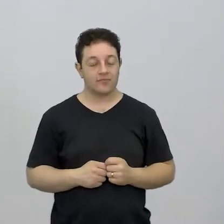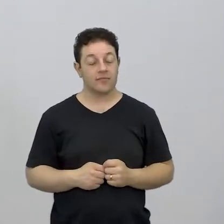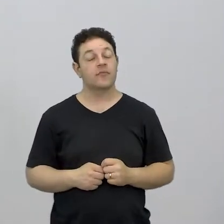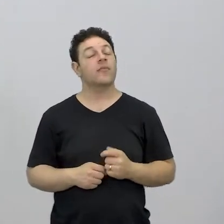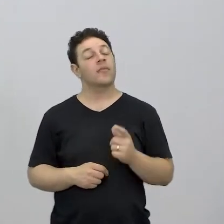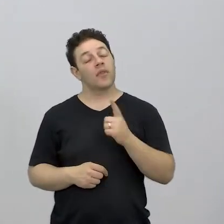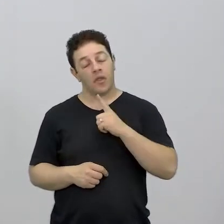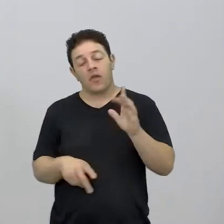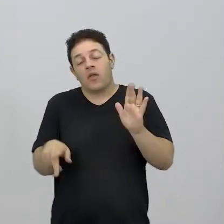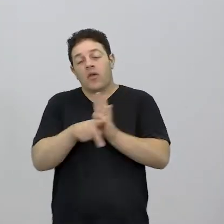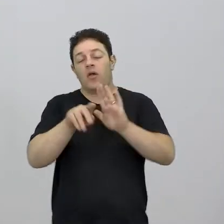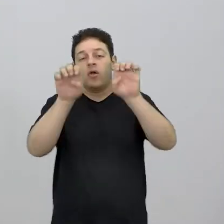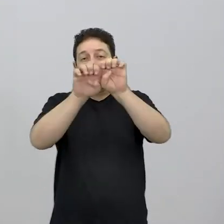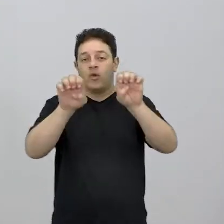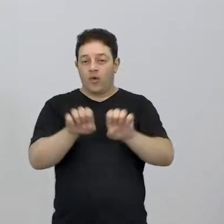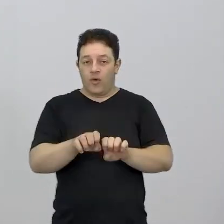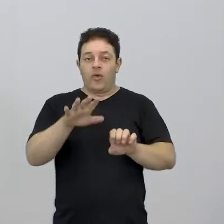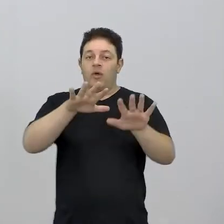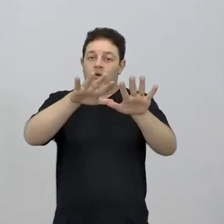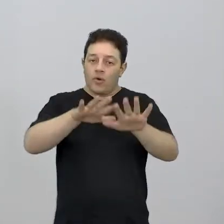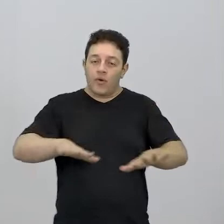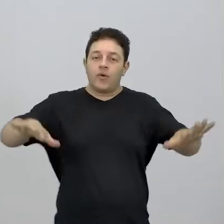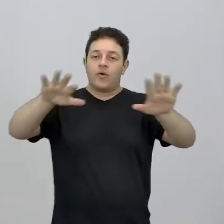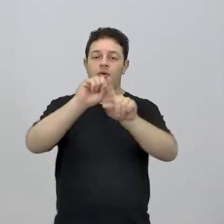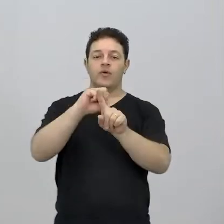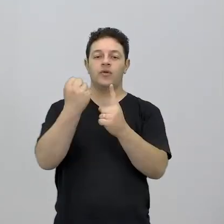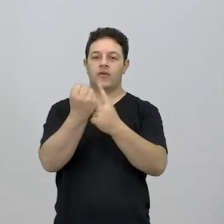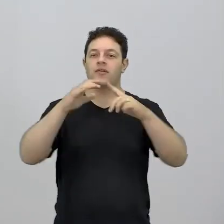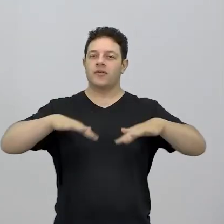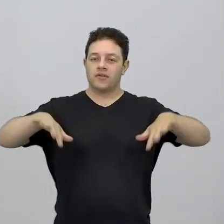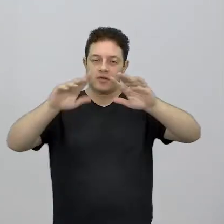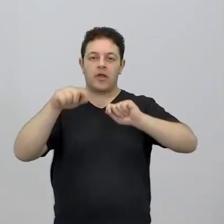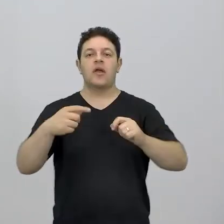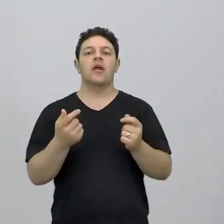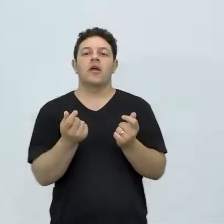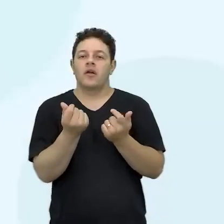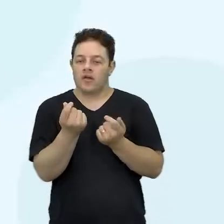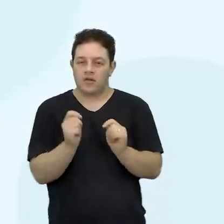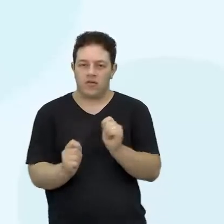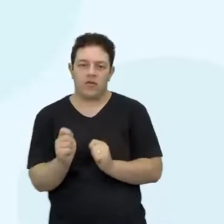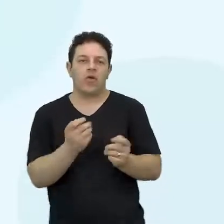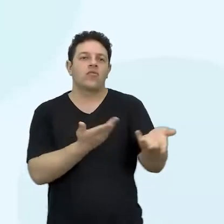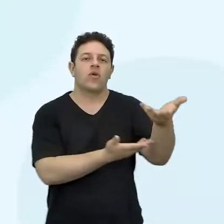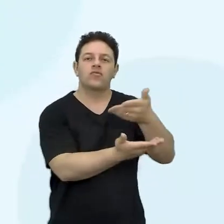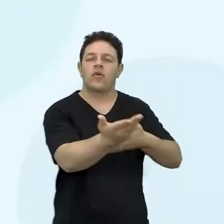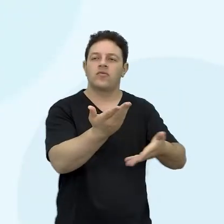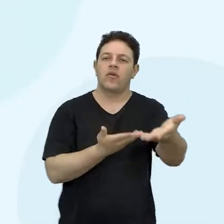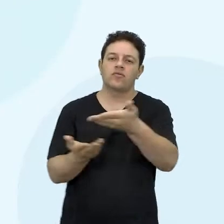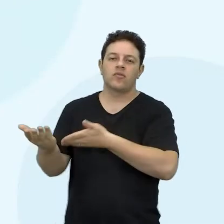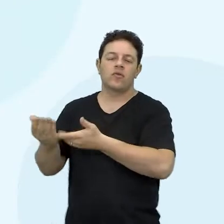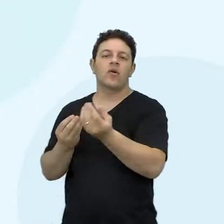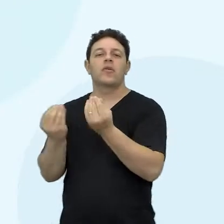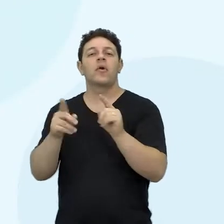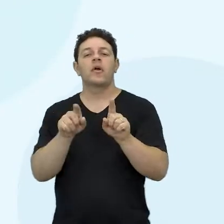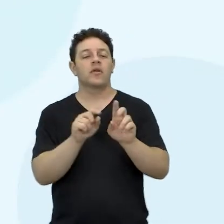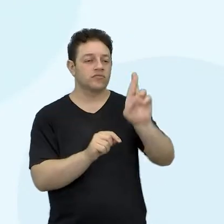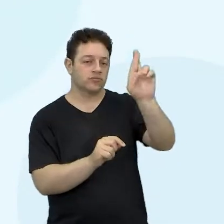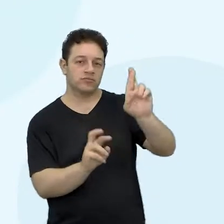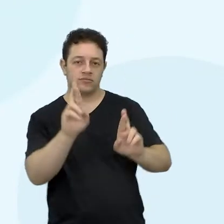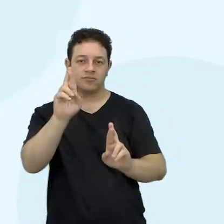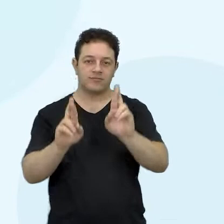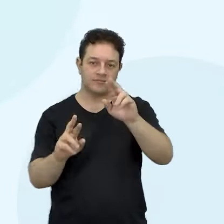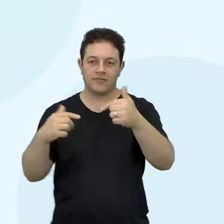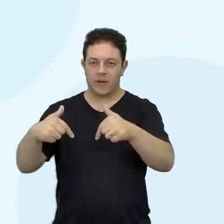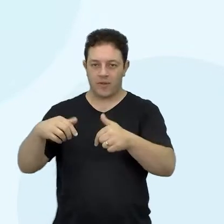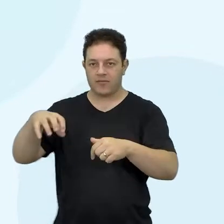que é estruturante da nossa sociedade, que são as trocas econômicas e a posição dos trabalhadores nesse